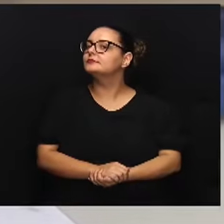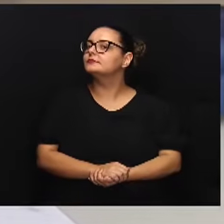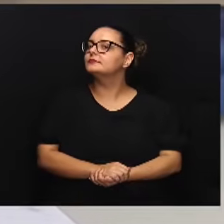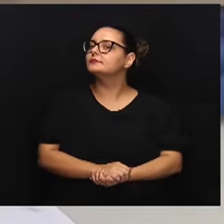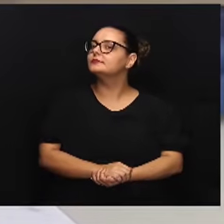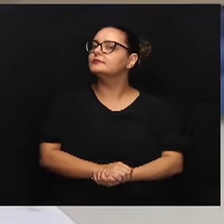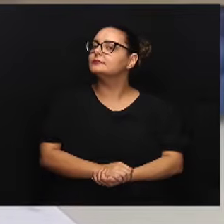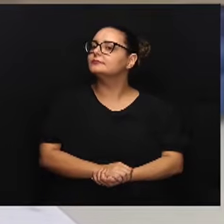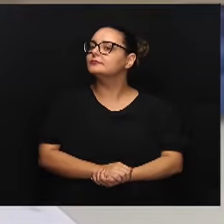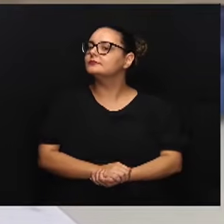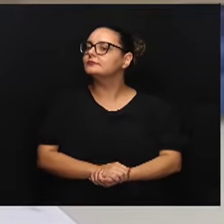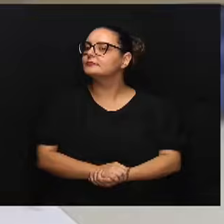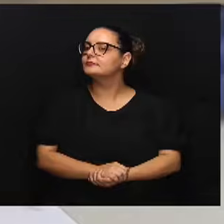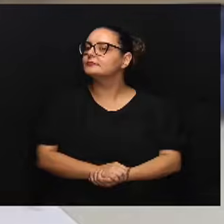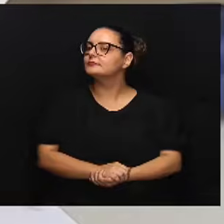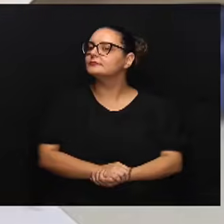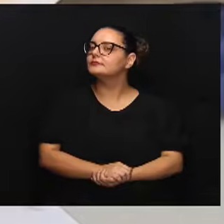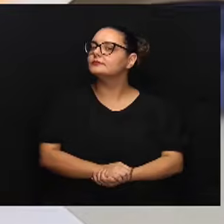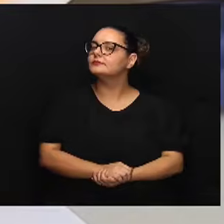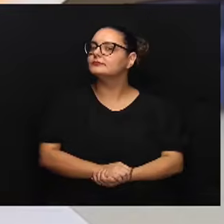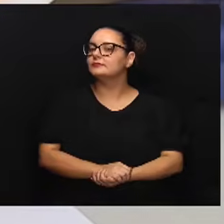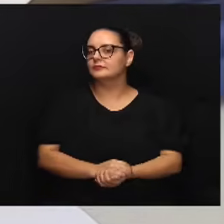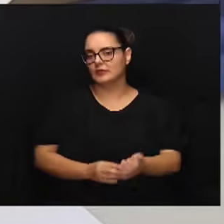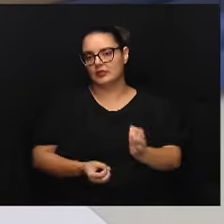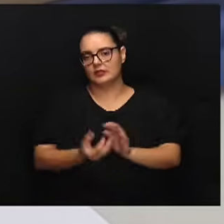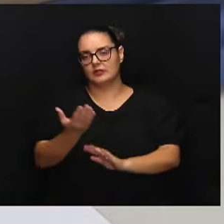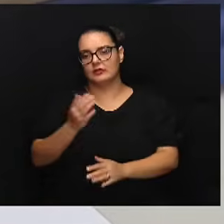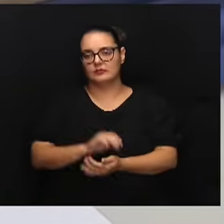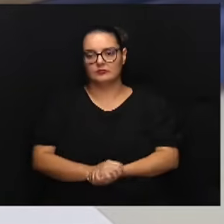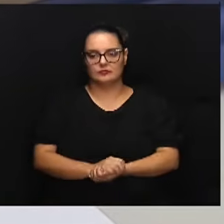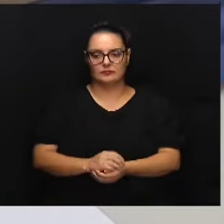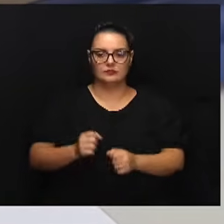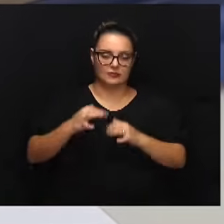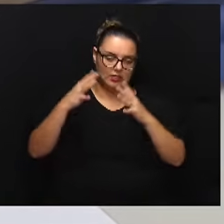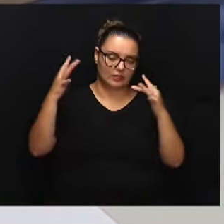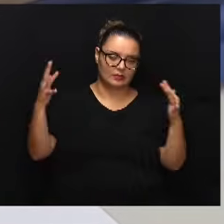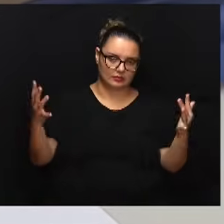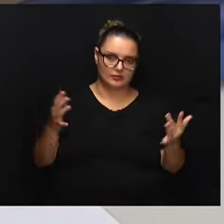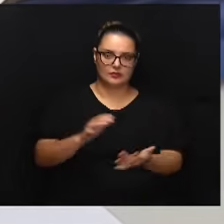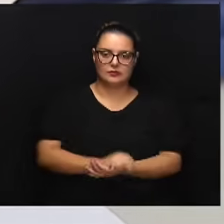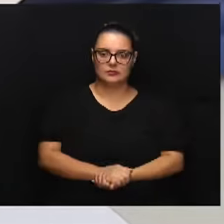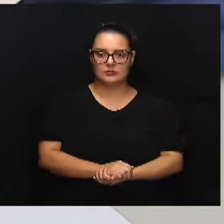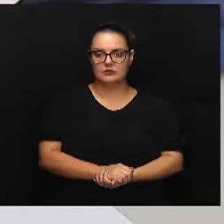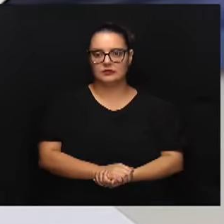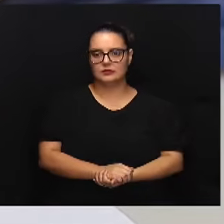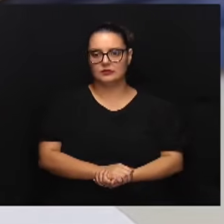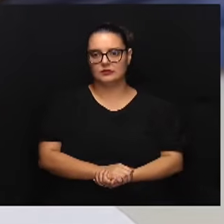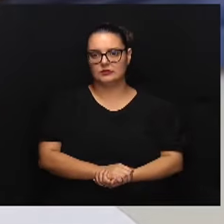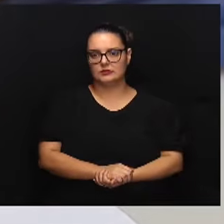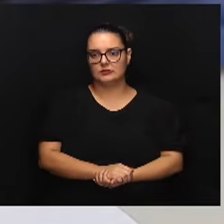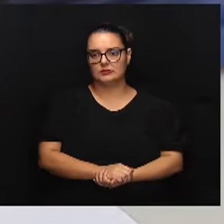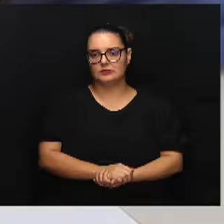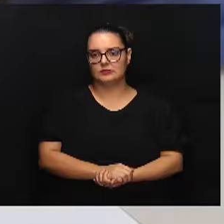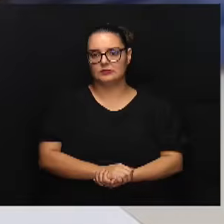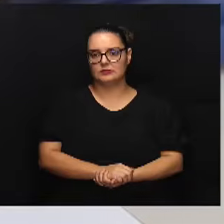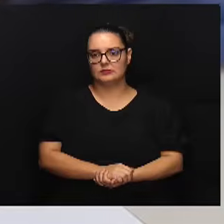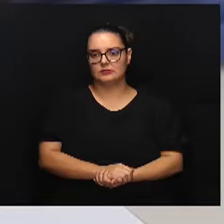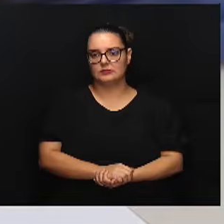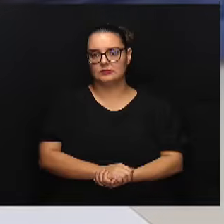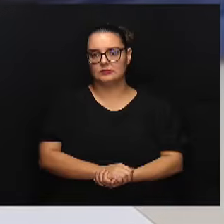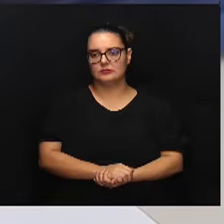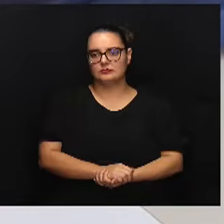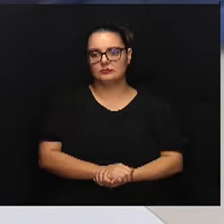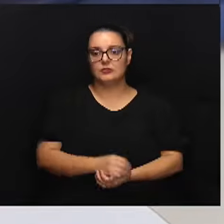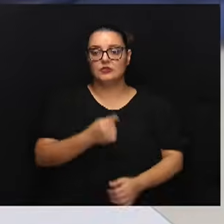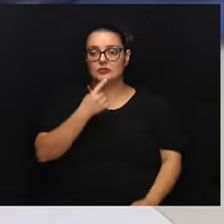Ah, vou passar um pouquinho de branco. Só para criar uma luz assim, não tem nada... Ah, vou passar um pouquinho de vermelho